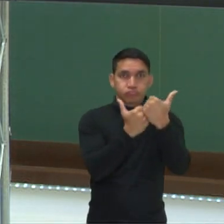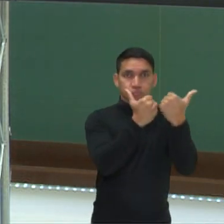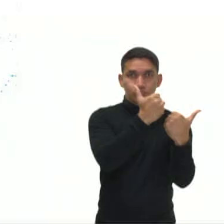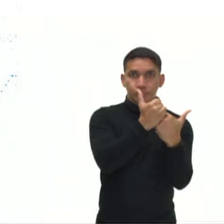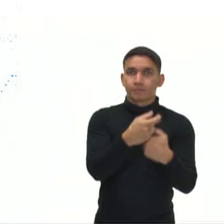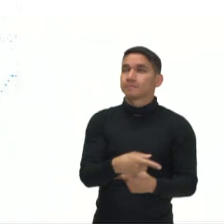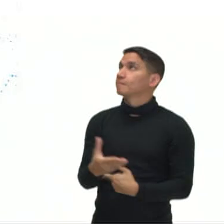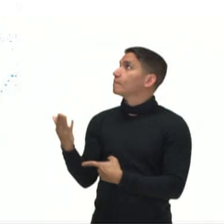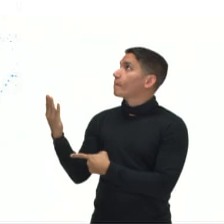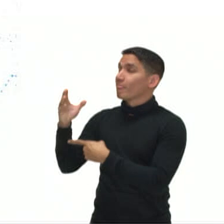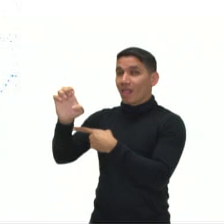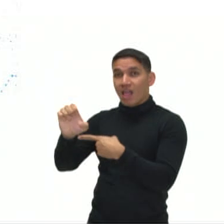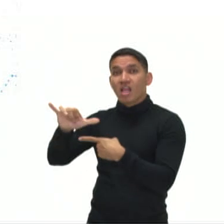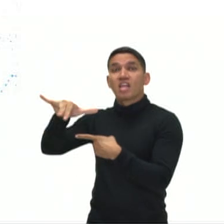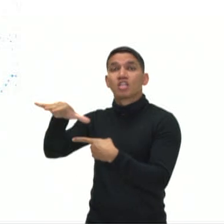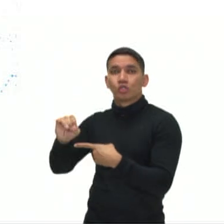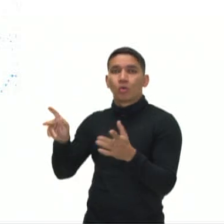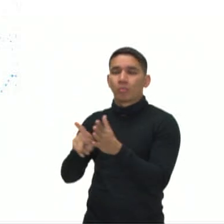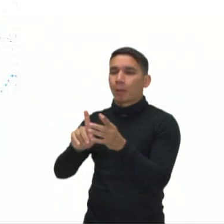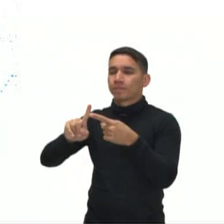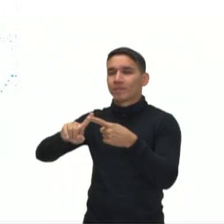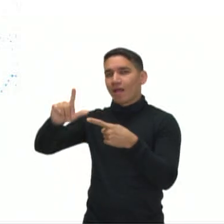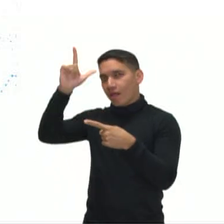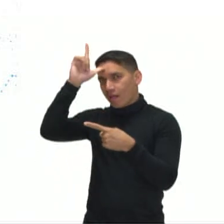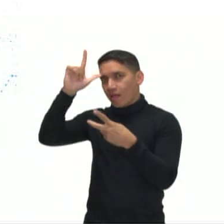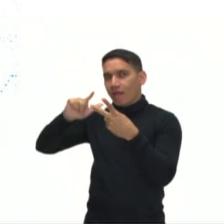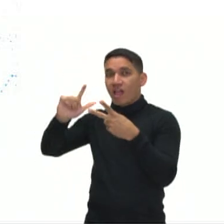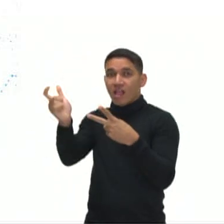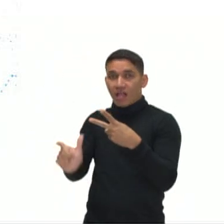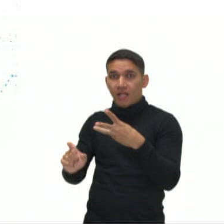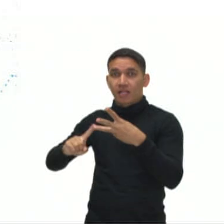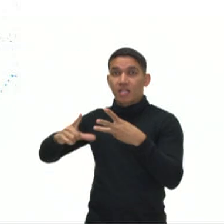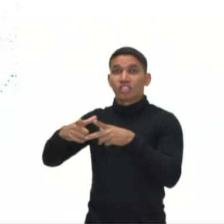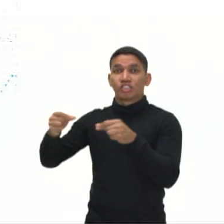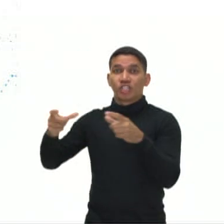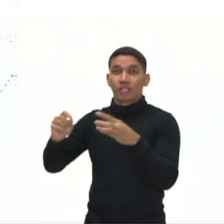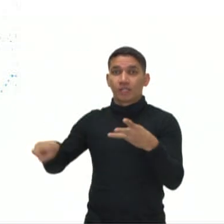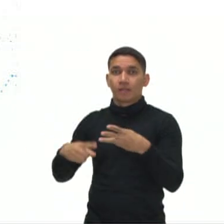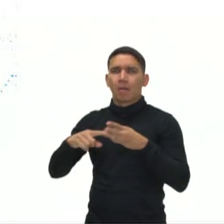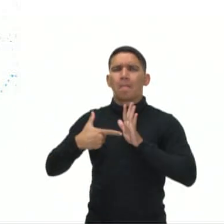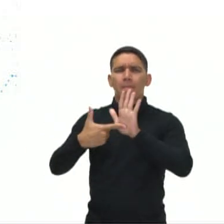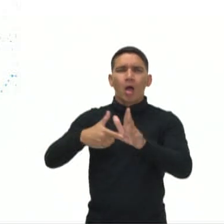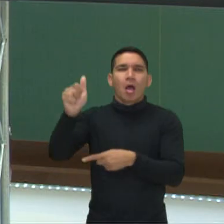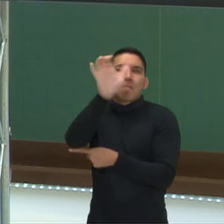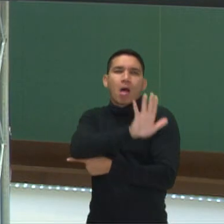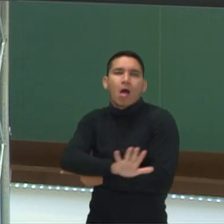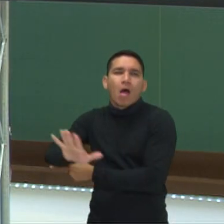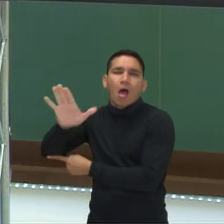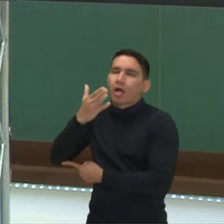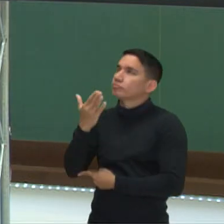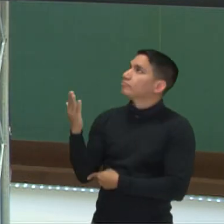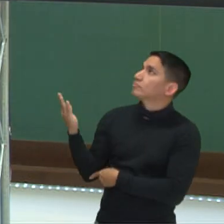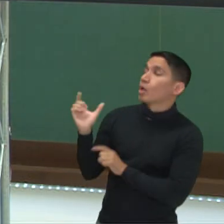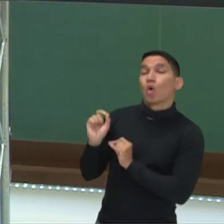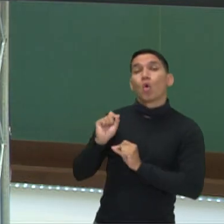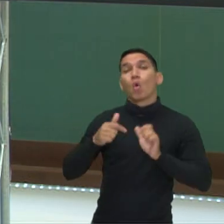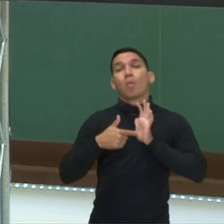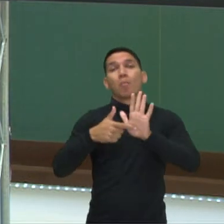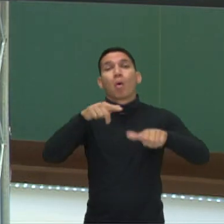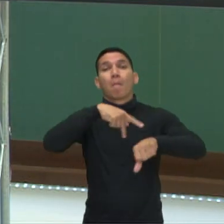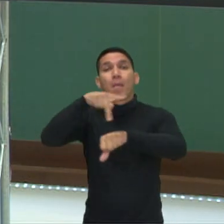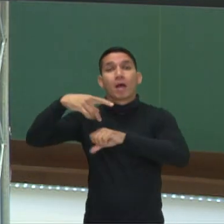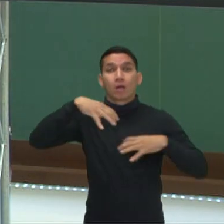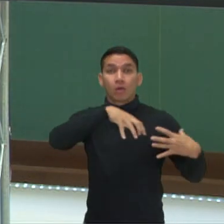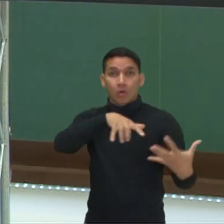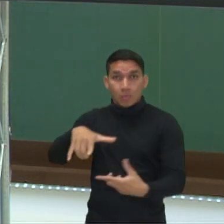Isso. O eixo era formado por Alemanha, Itália e Japão. Aliás, eu trouxe aqui um mapa para você, mais ou menos mostrando os países do mundo